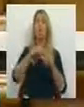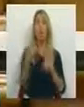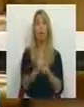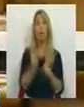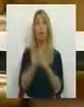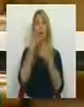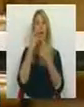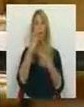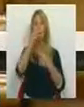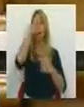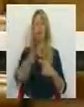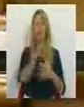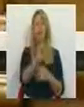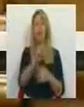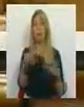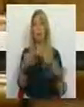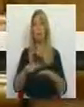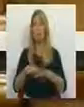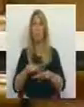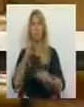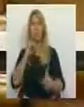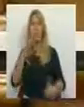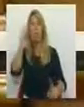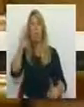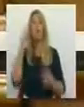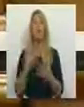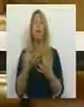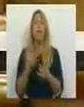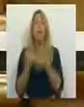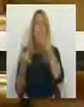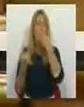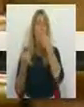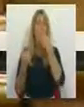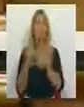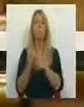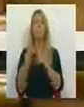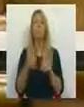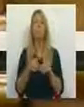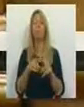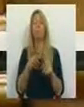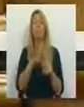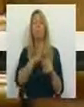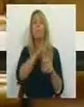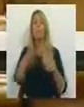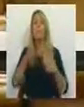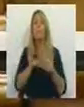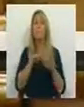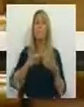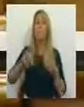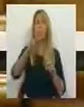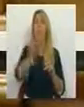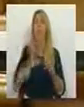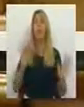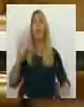Administração Regional? Para quando a melhoria das condições das quadras do Porto Santo, Santa Cruz, Machico, Quilita e Ponta do Sol? E, por fim,